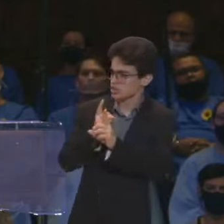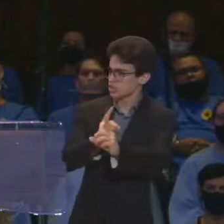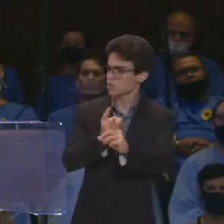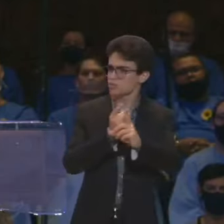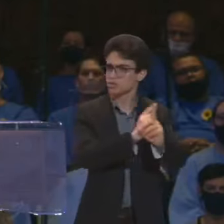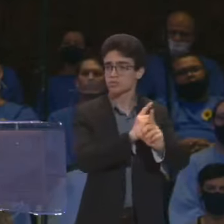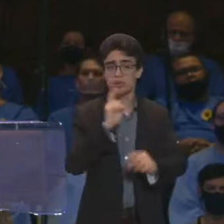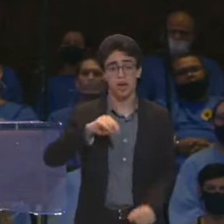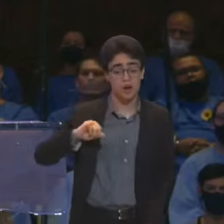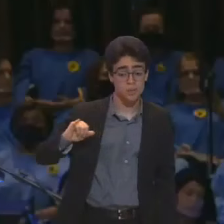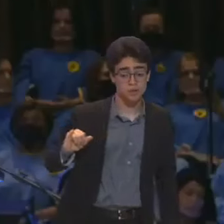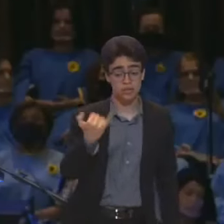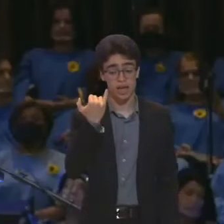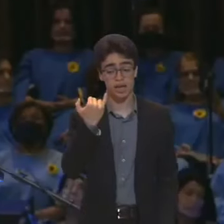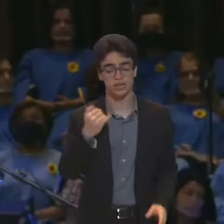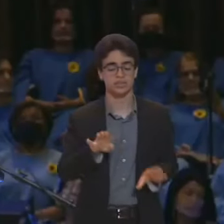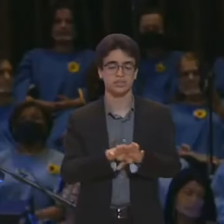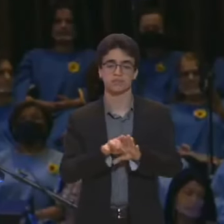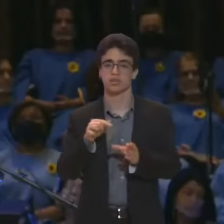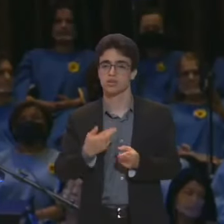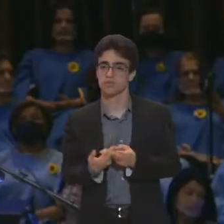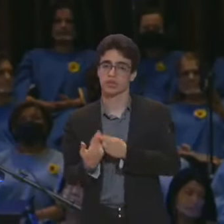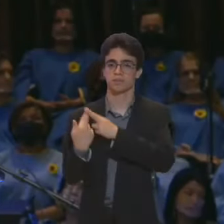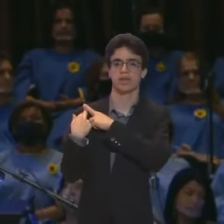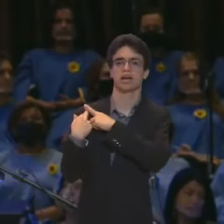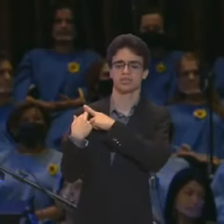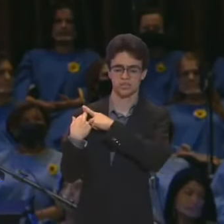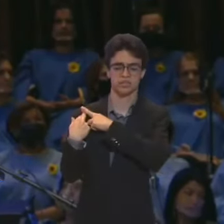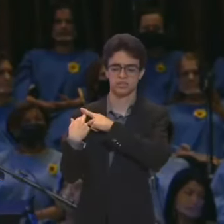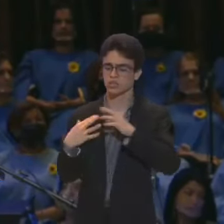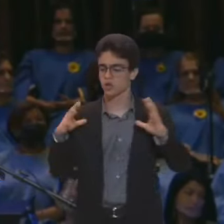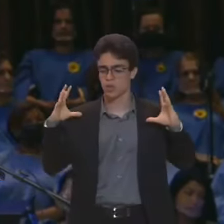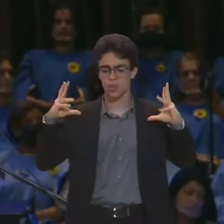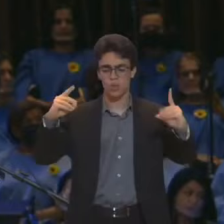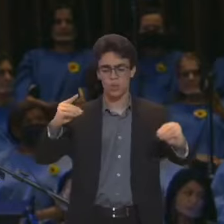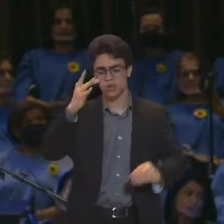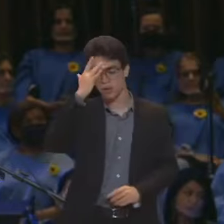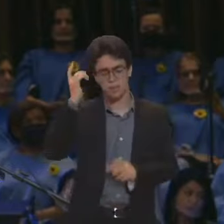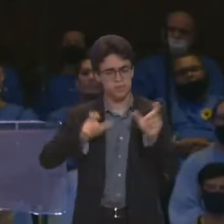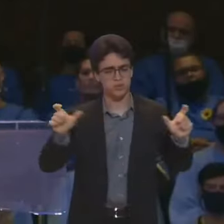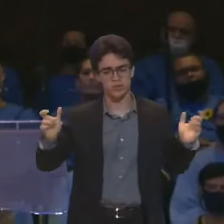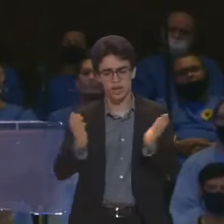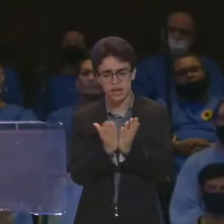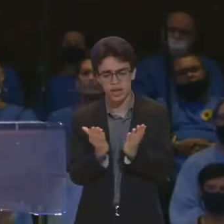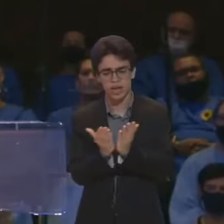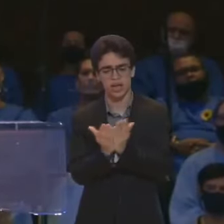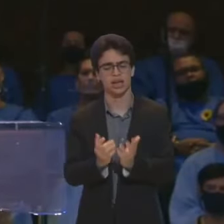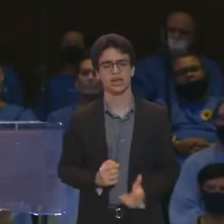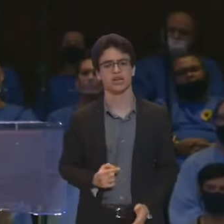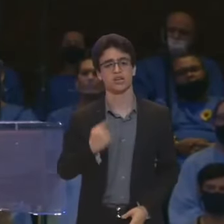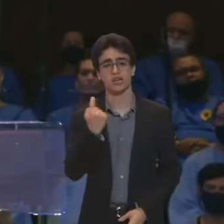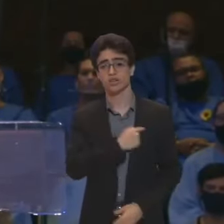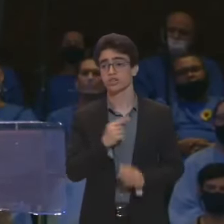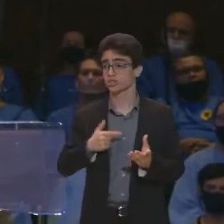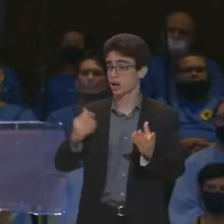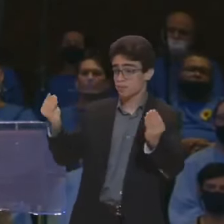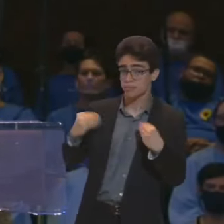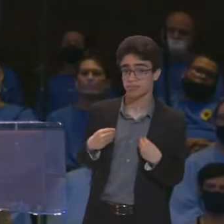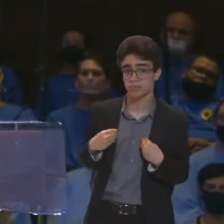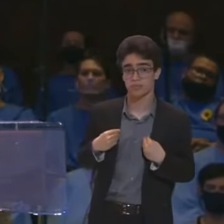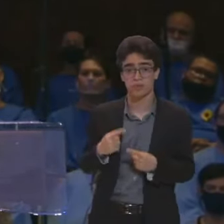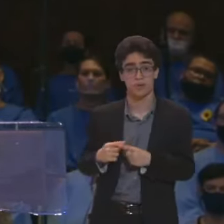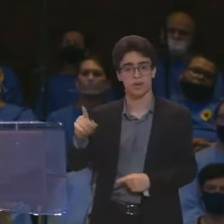um privilégio e é uma responsabilidade que todos nós crentes temos. Na verdade, é o nosso direito adquirido, porque tiveram